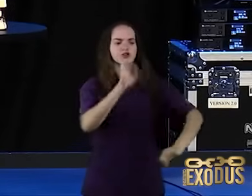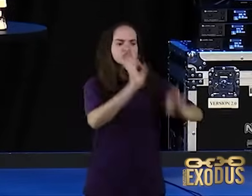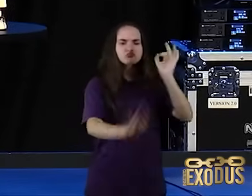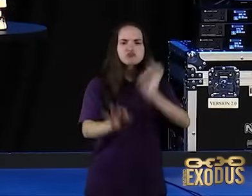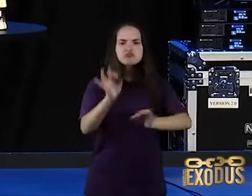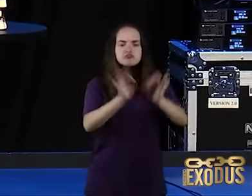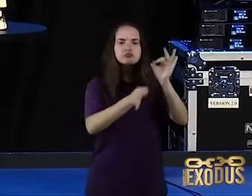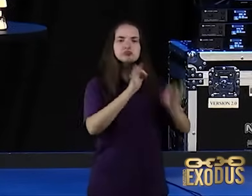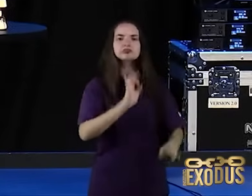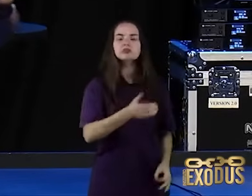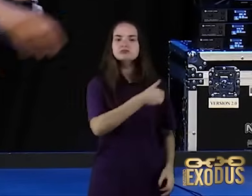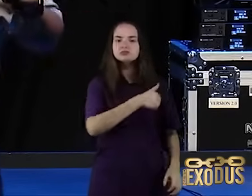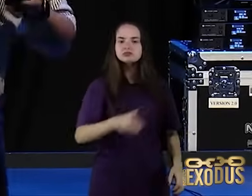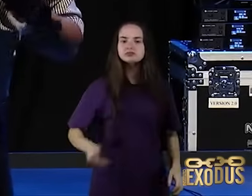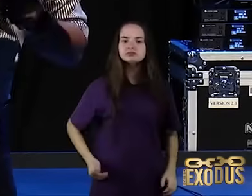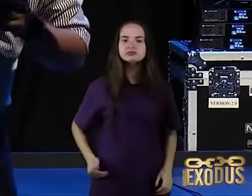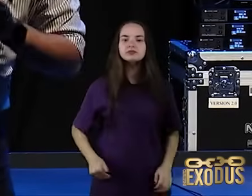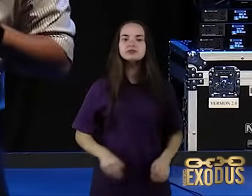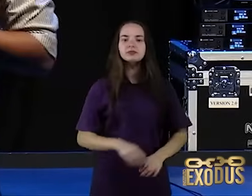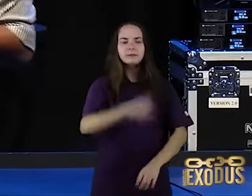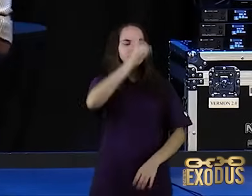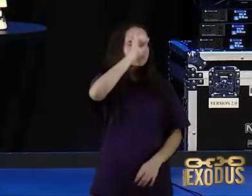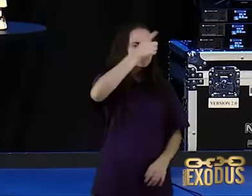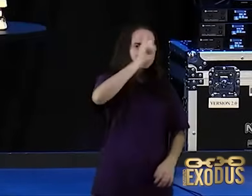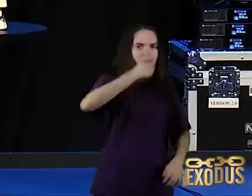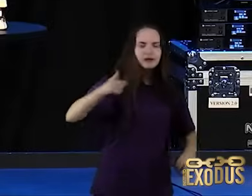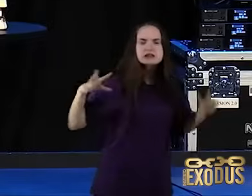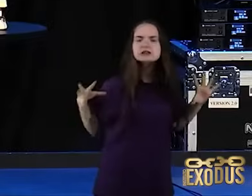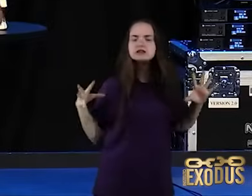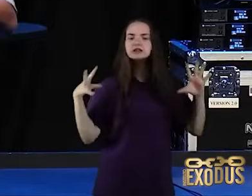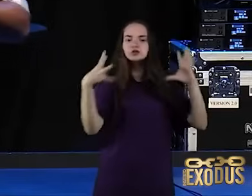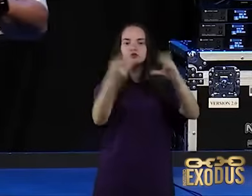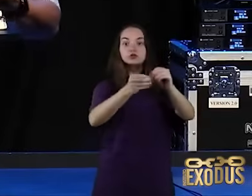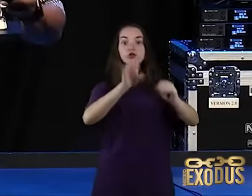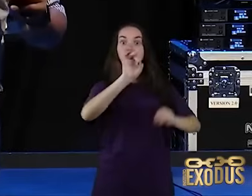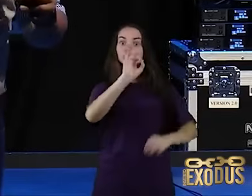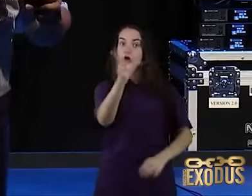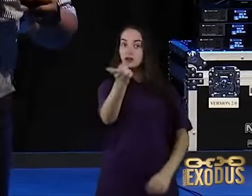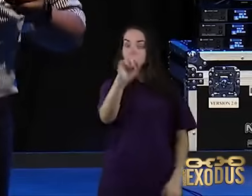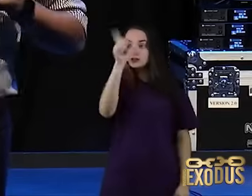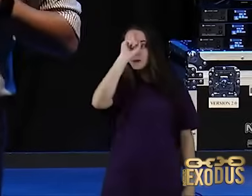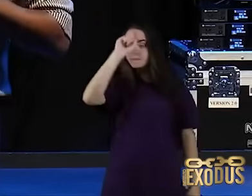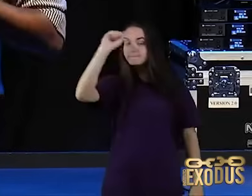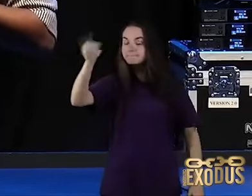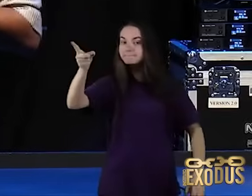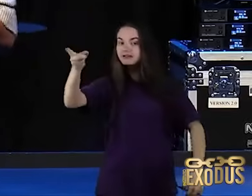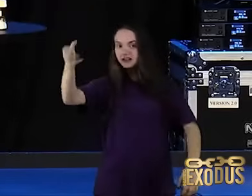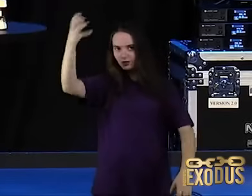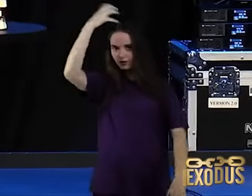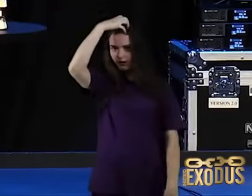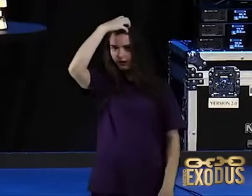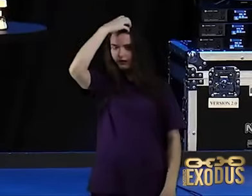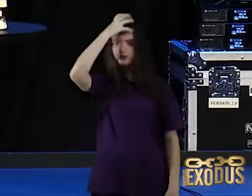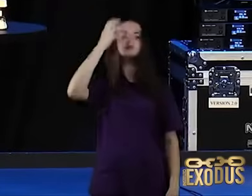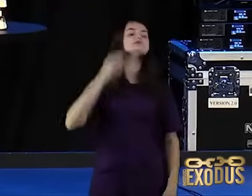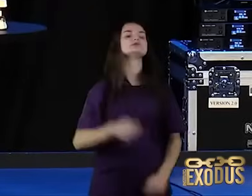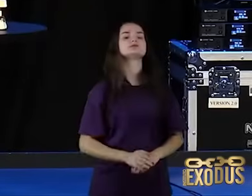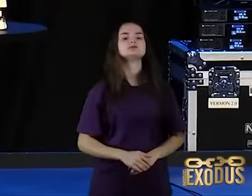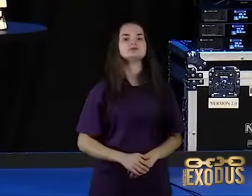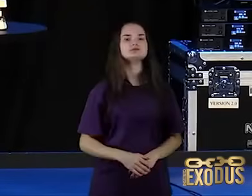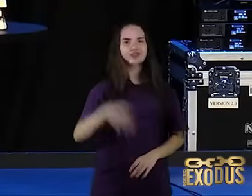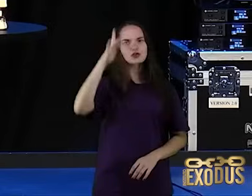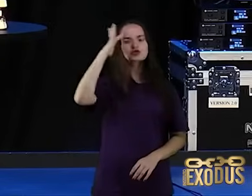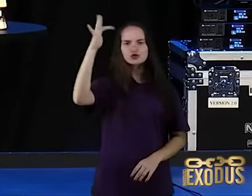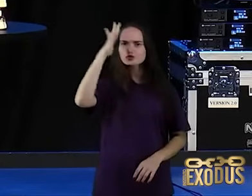poder moderador você manda em tudo aqui só não manda em mim e na minha casa o resto tá contigo Olha que sonho